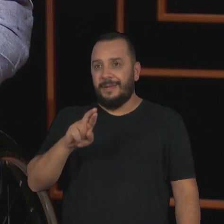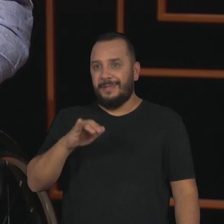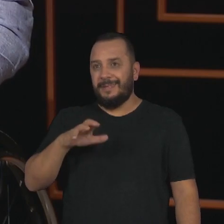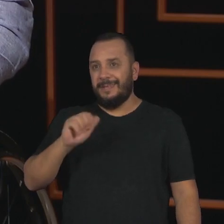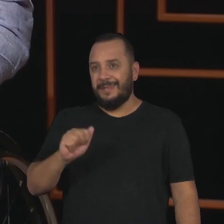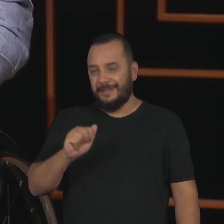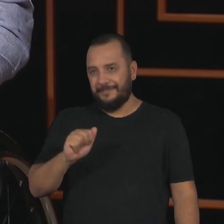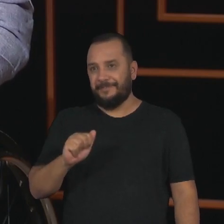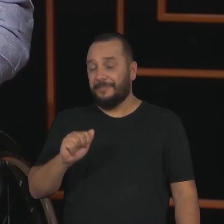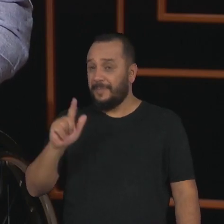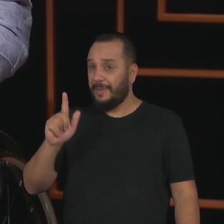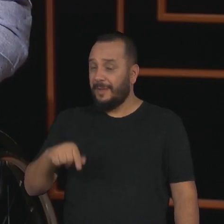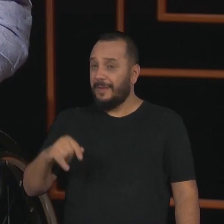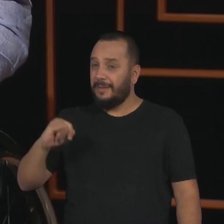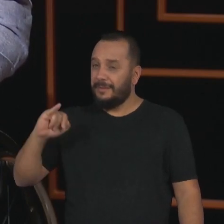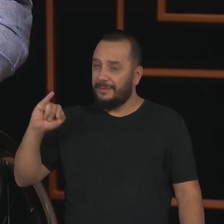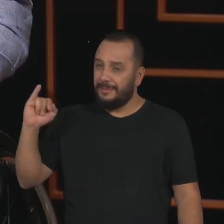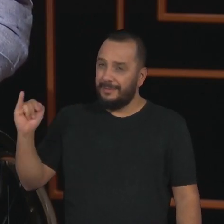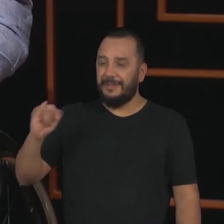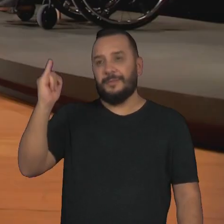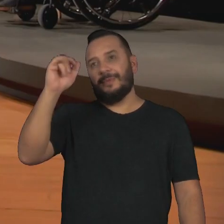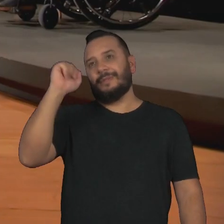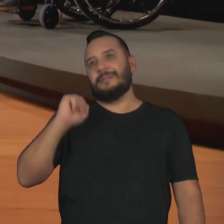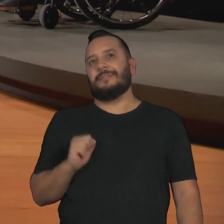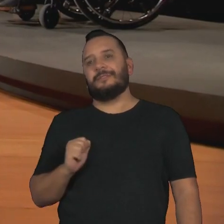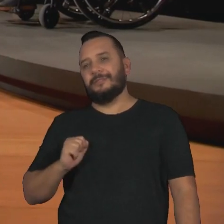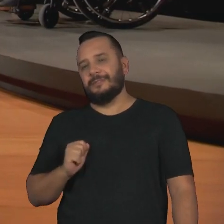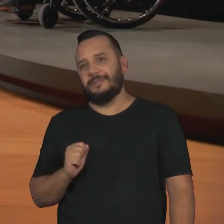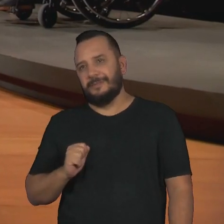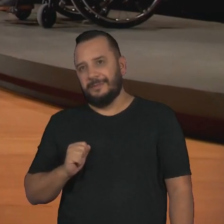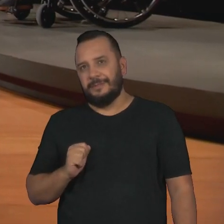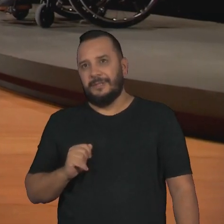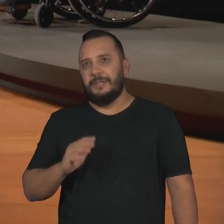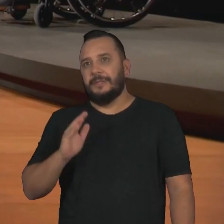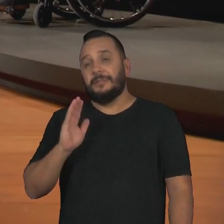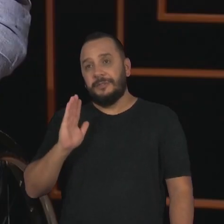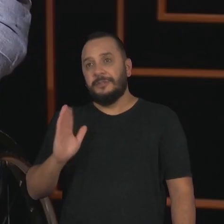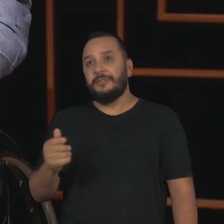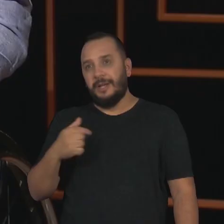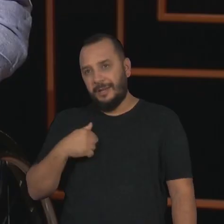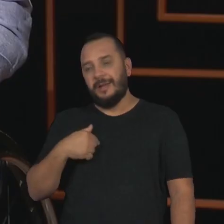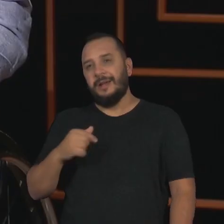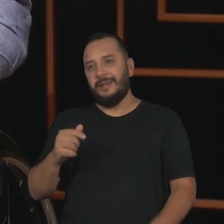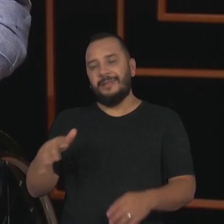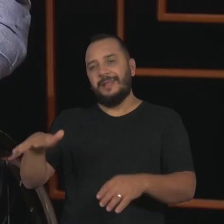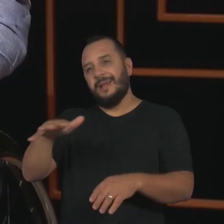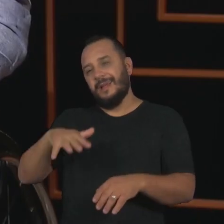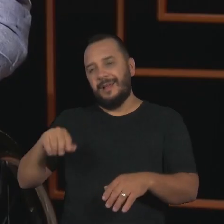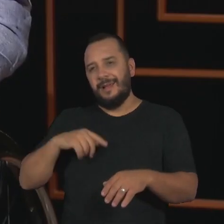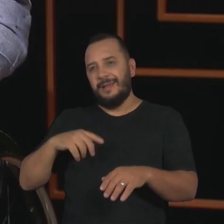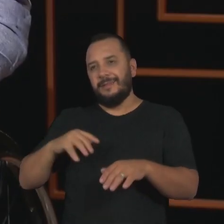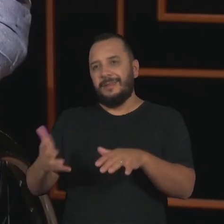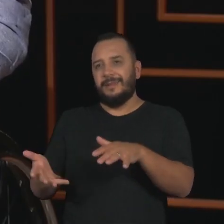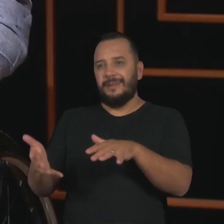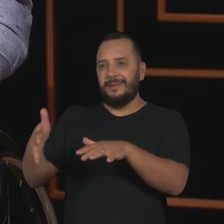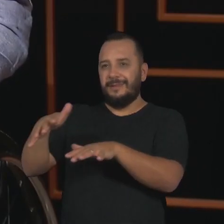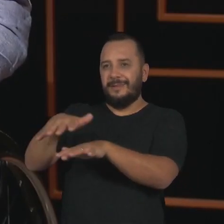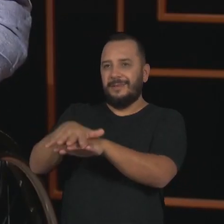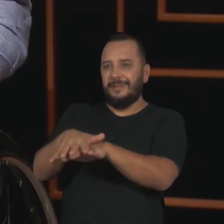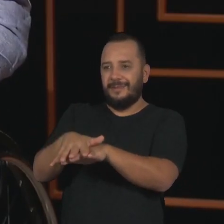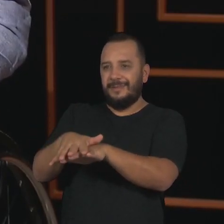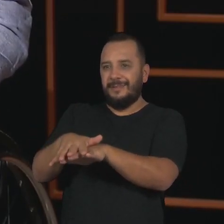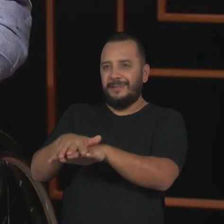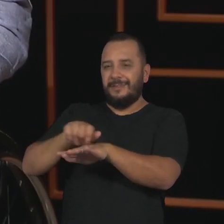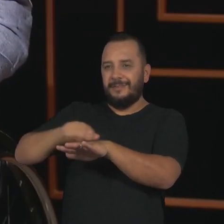é um nome fundamental para a gravura no mundo. E eu fico muito orgulhoso de